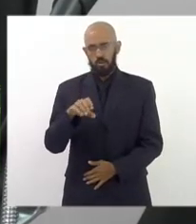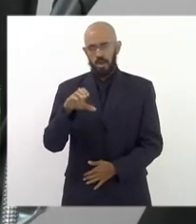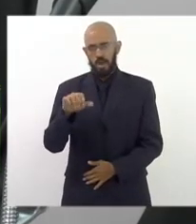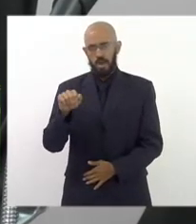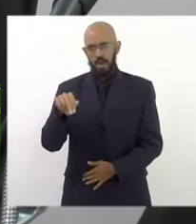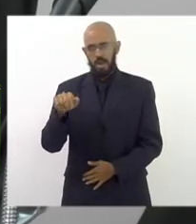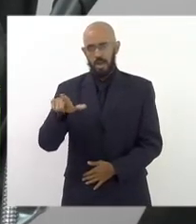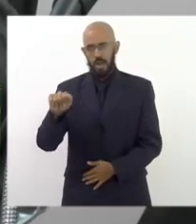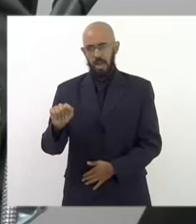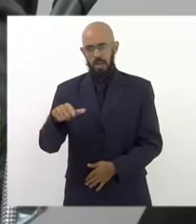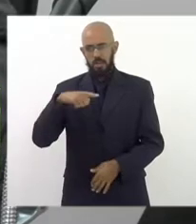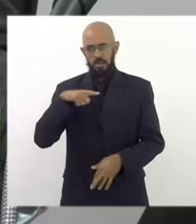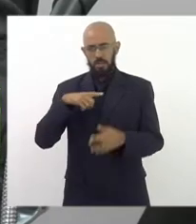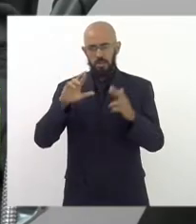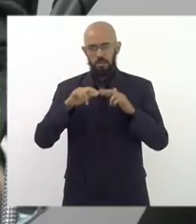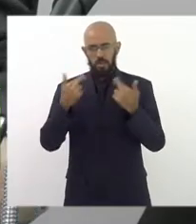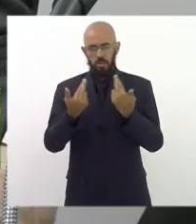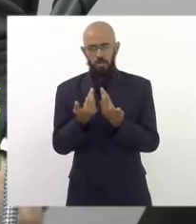tem uma reunião